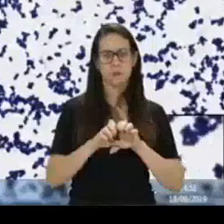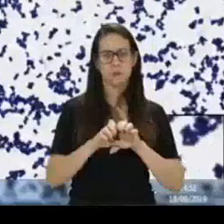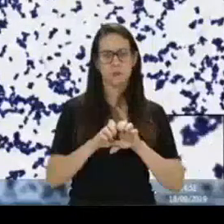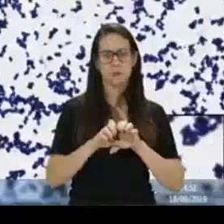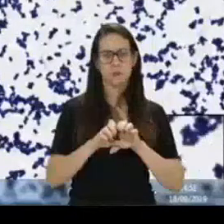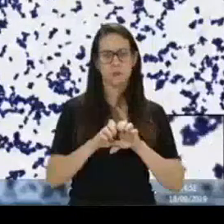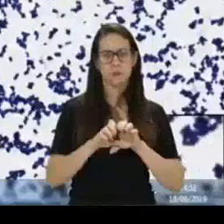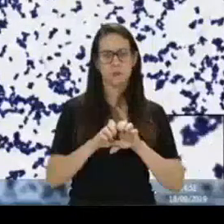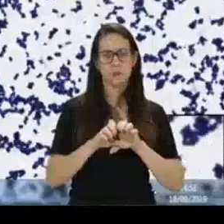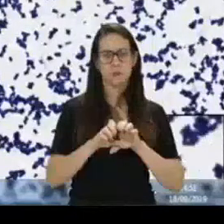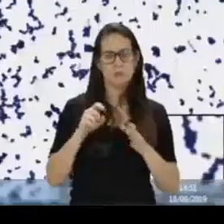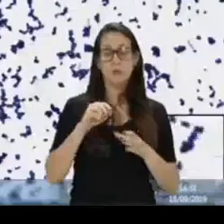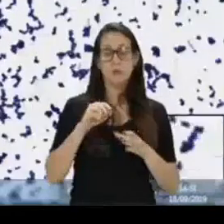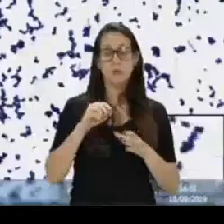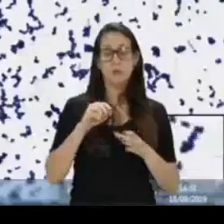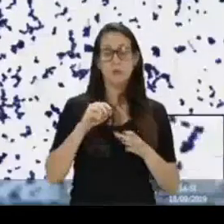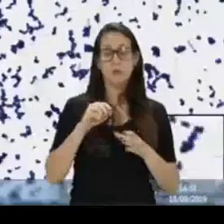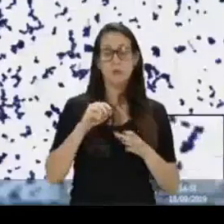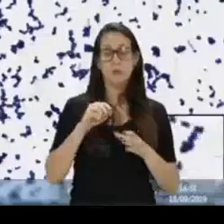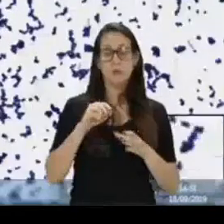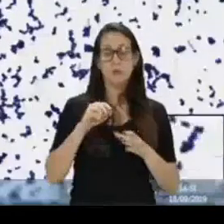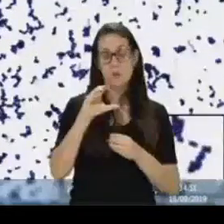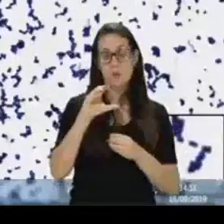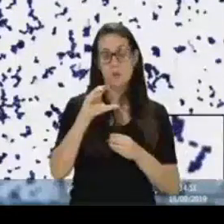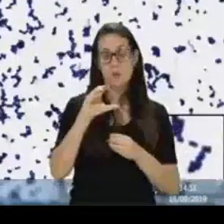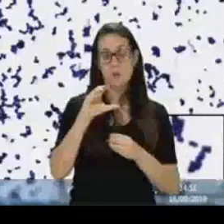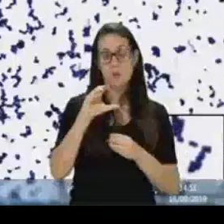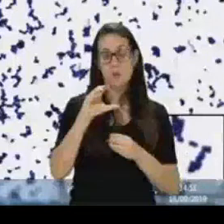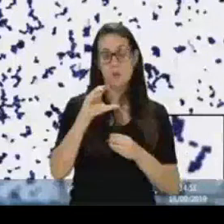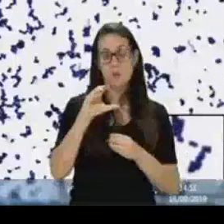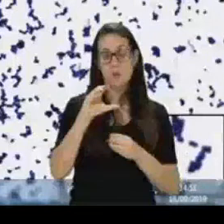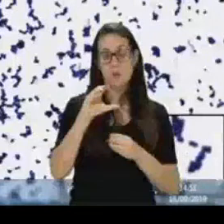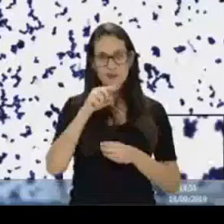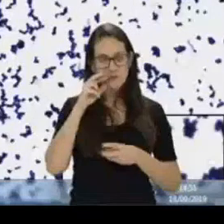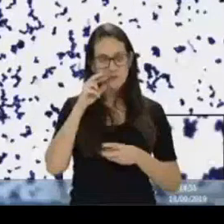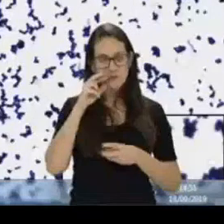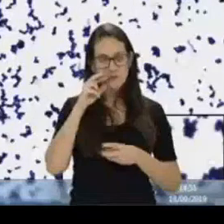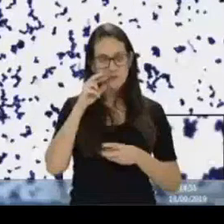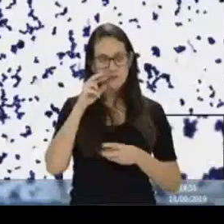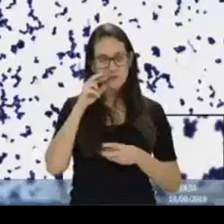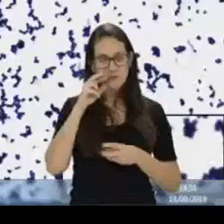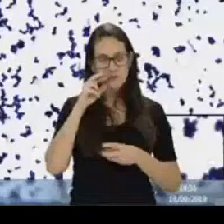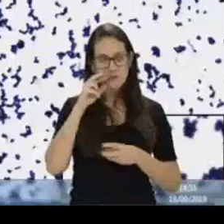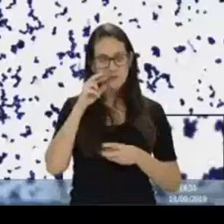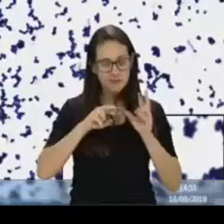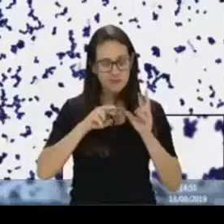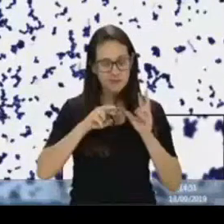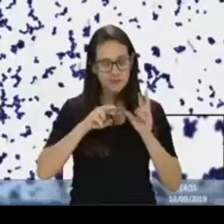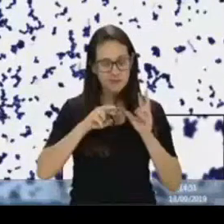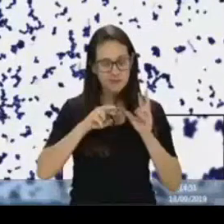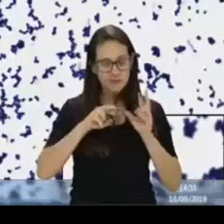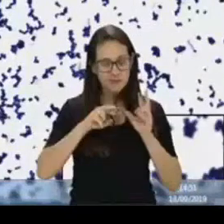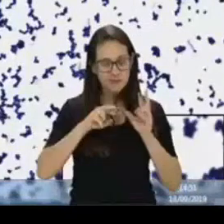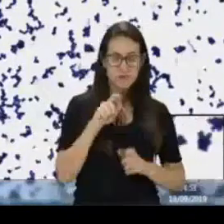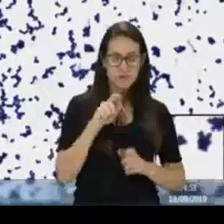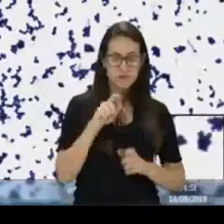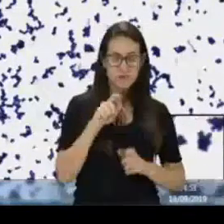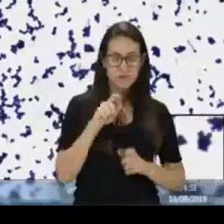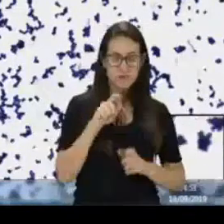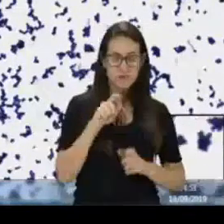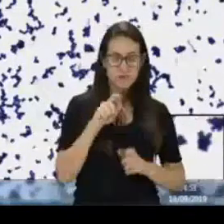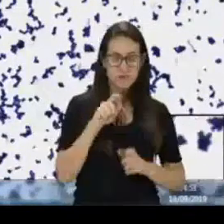de cocos. Então, é esse formato aqui, nós conseguimos observar esse formato. Só aumentar aqui o